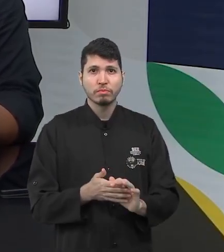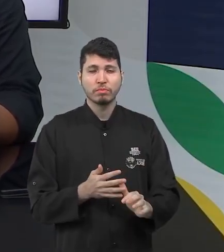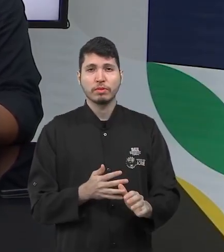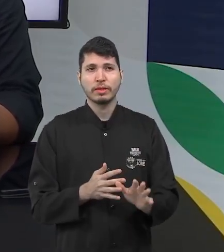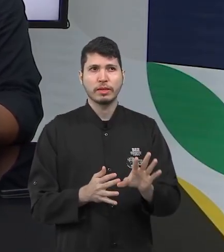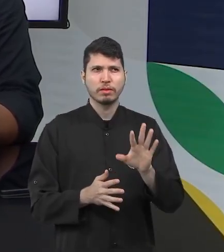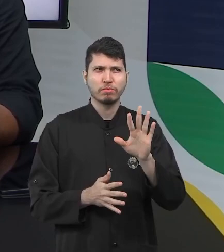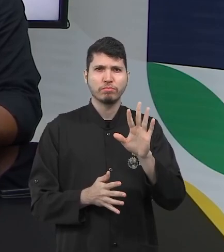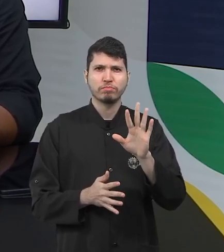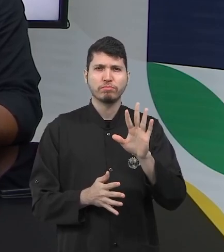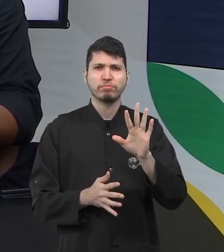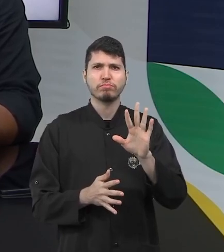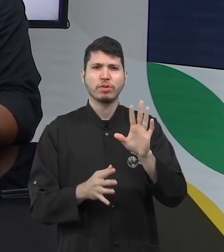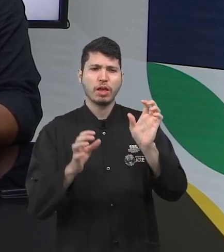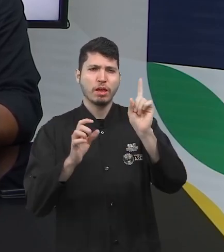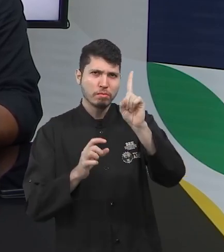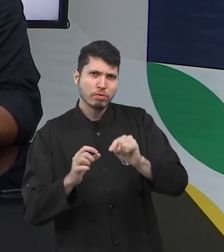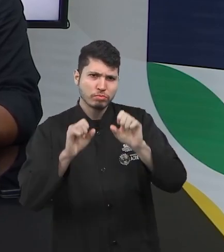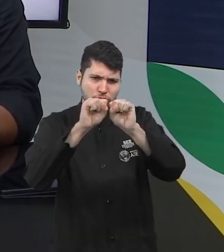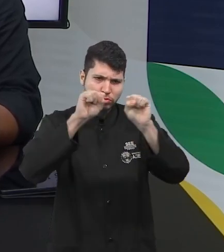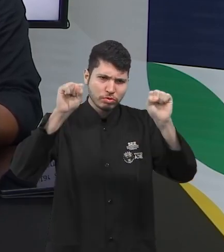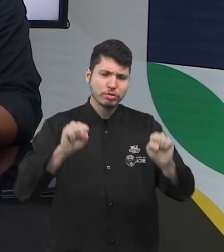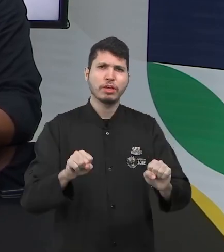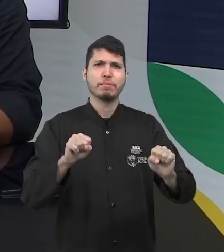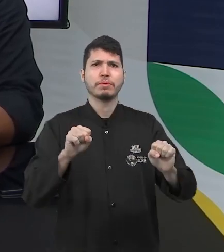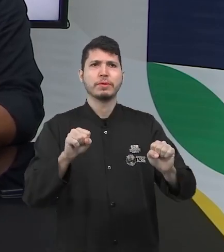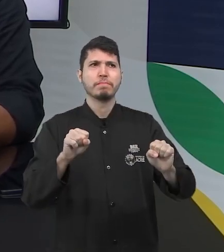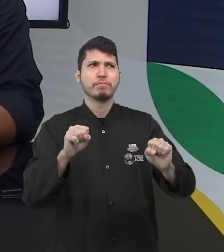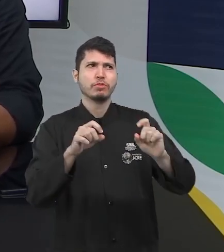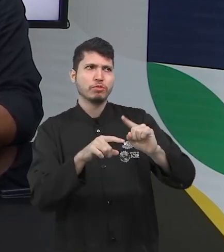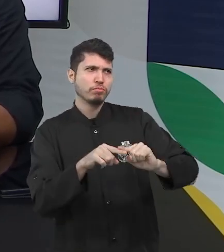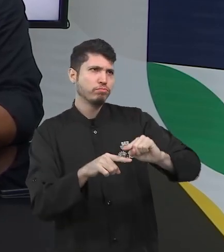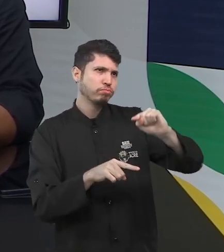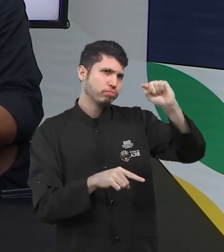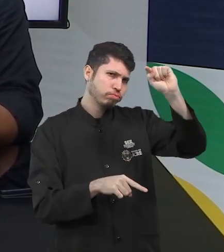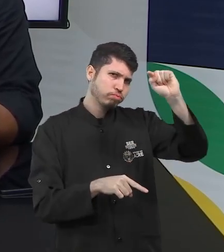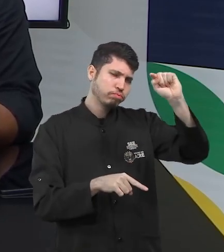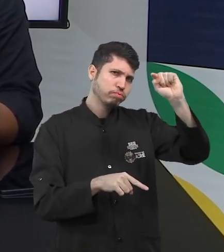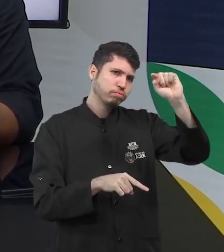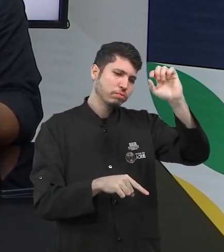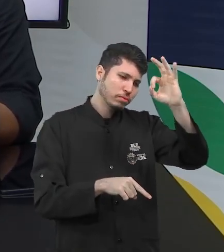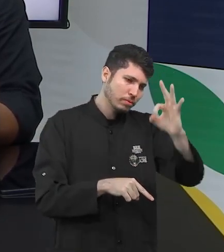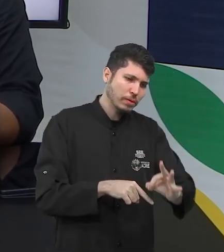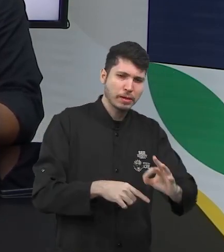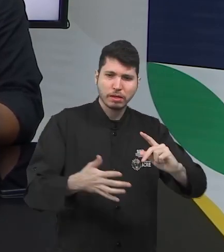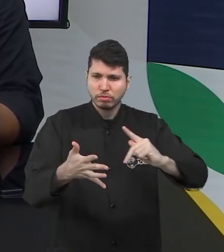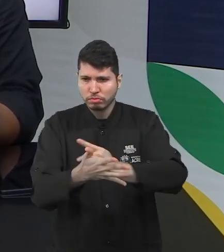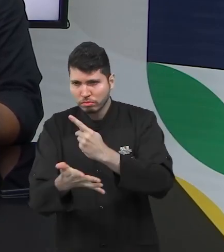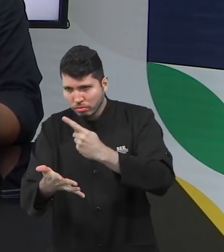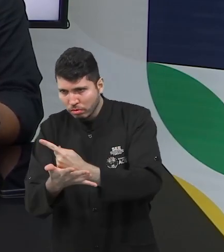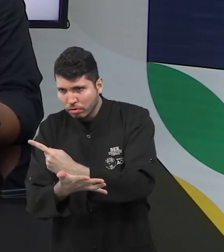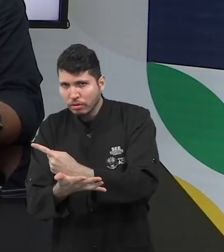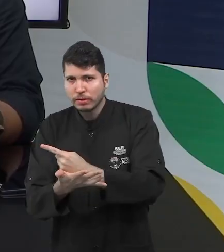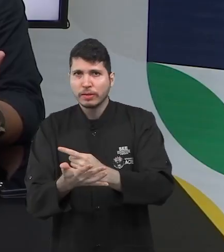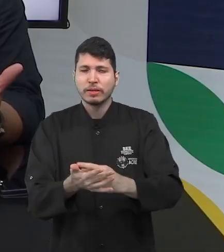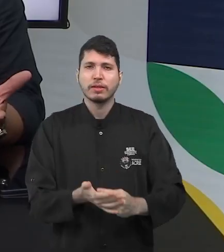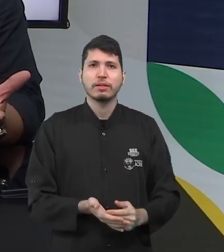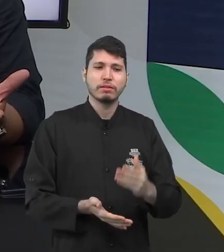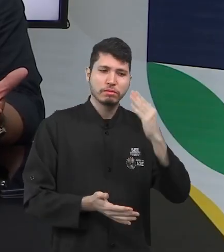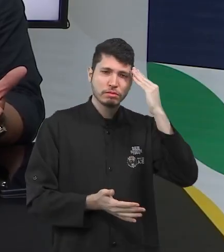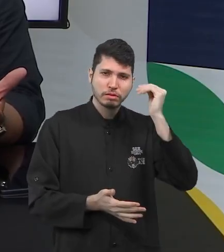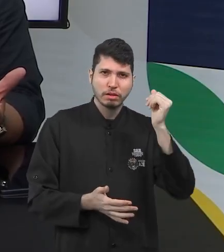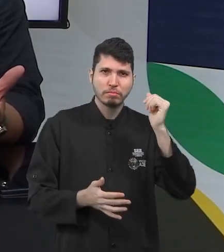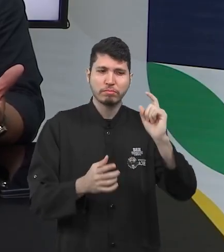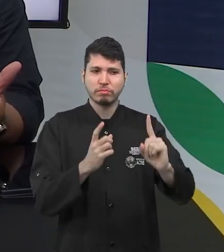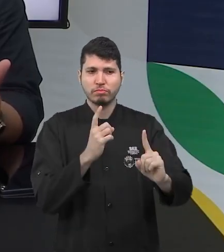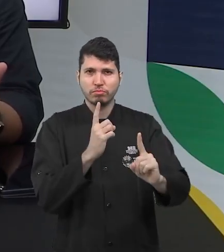acerto dos estudantes. Então, se essa questão tiver um número muito alto de alunos que não conseguiram acertar, a TRI já identifica que é uma questão de nível 2,